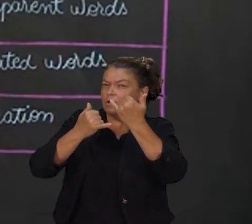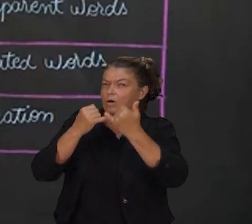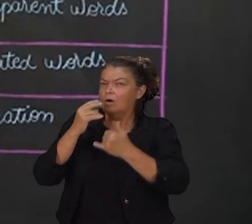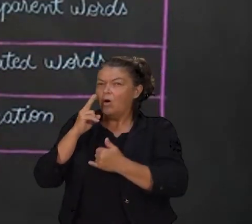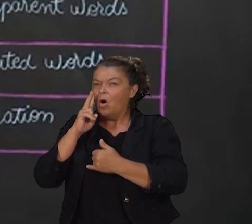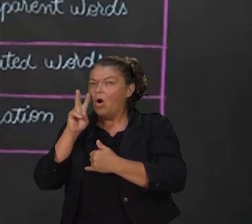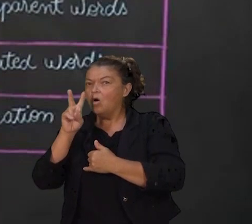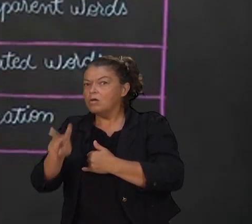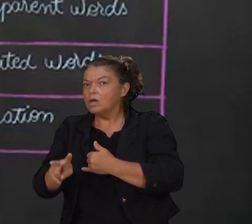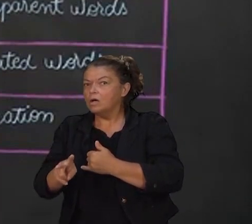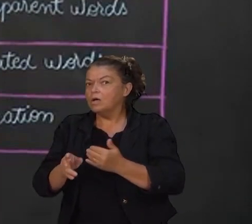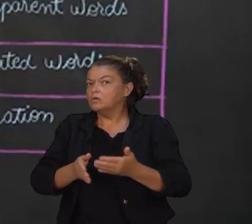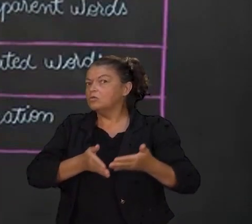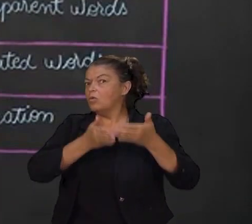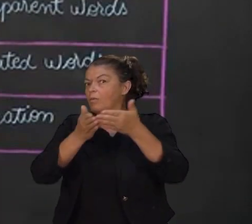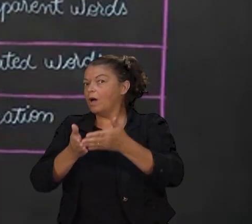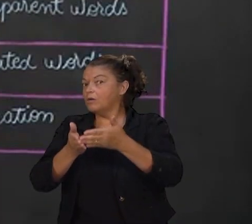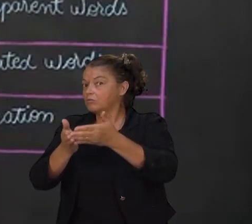aí eu vou pegar o meu giz.